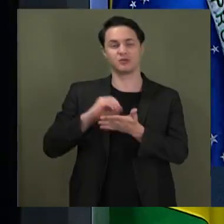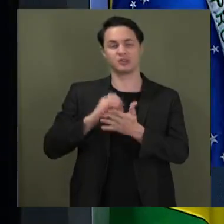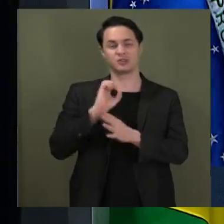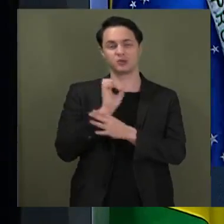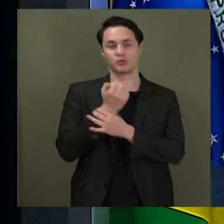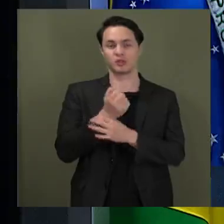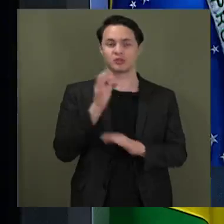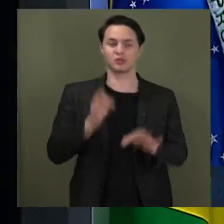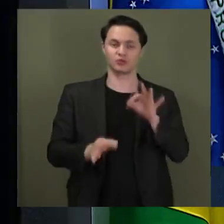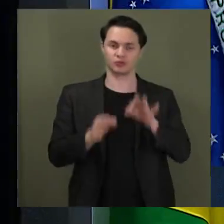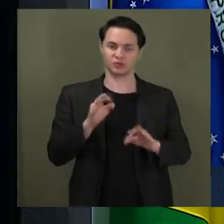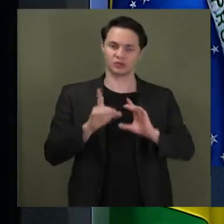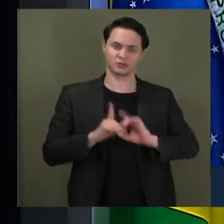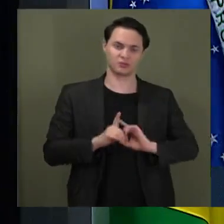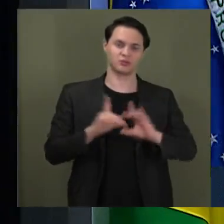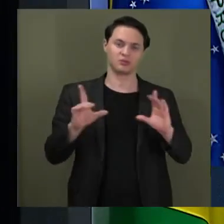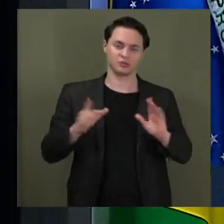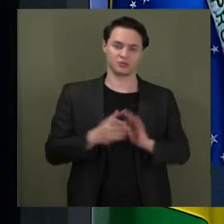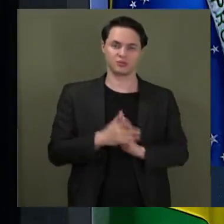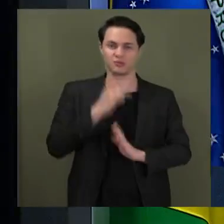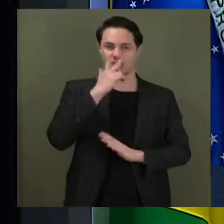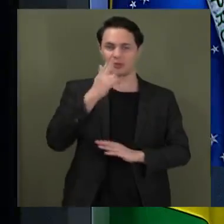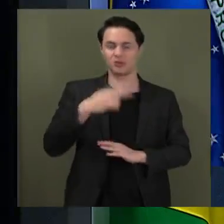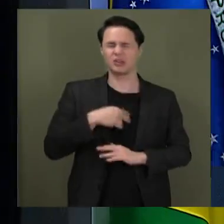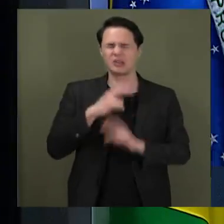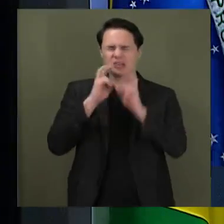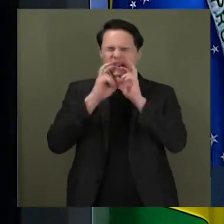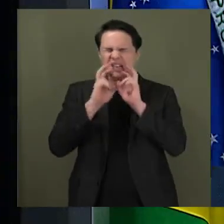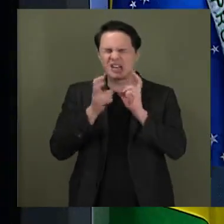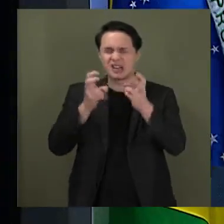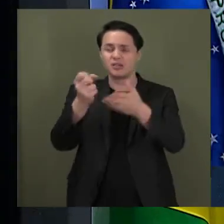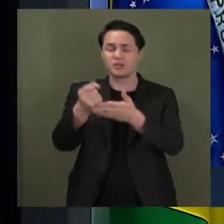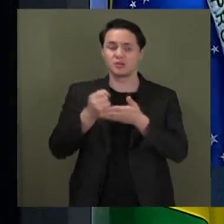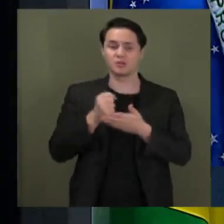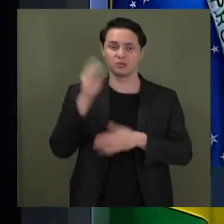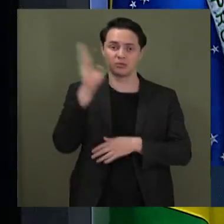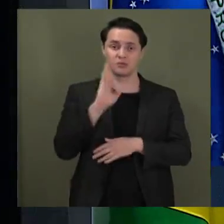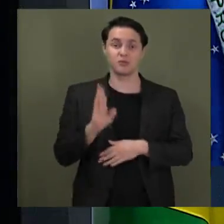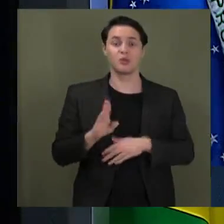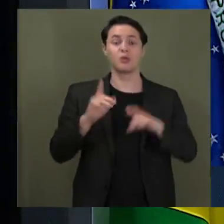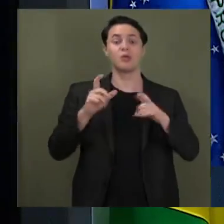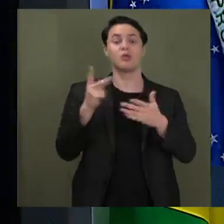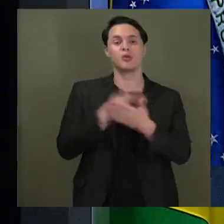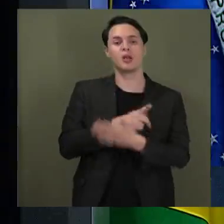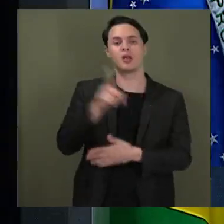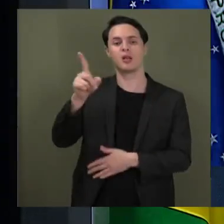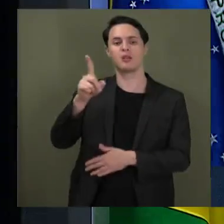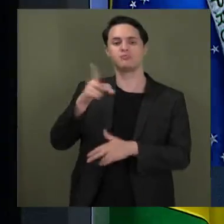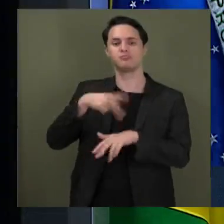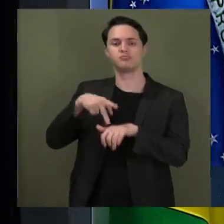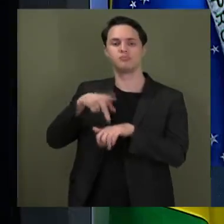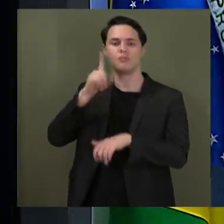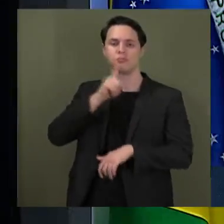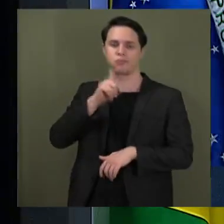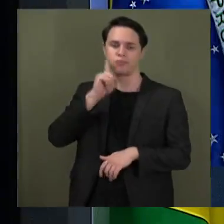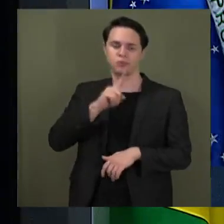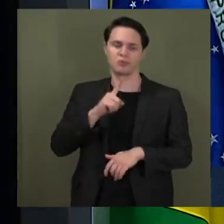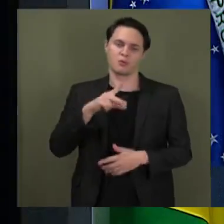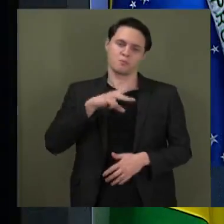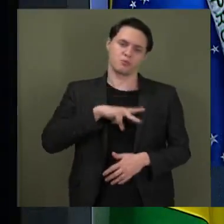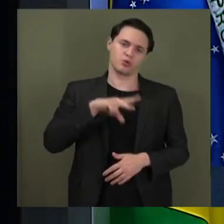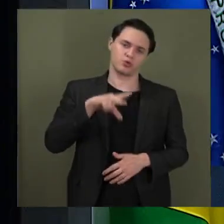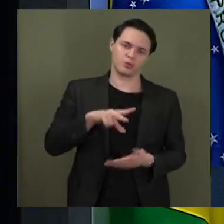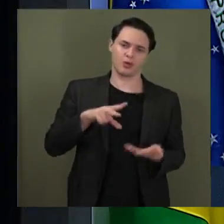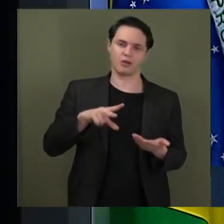em nossa nação. O grito de socorro dos brasileiros foi ouvido lá nos Estados Unidos. Em outros países, como Portugal,